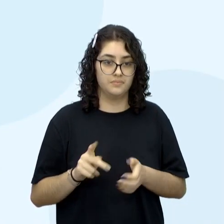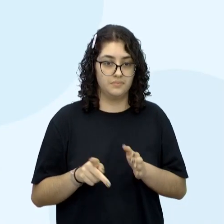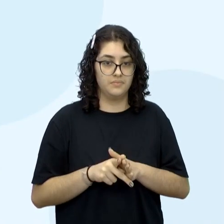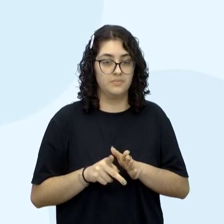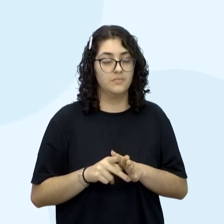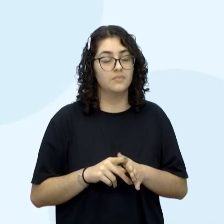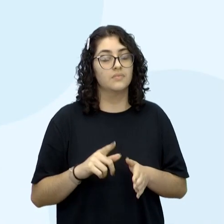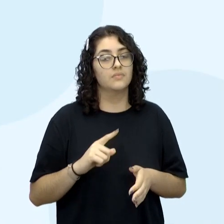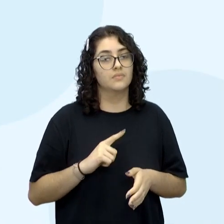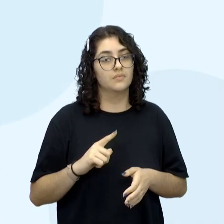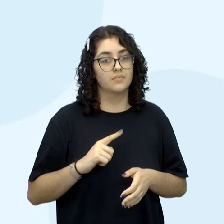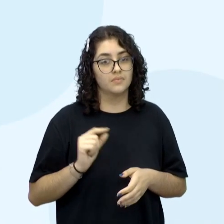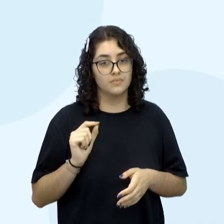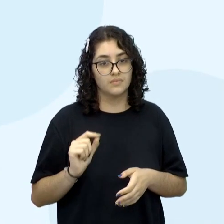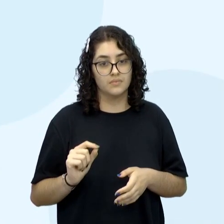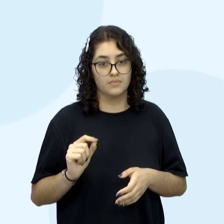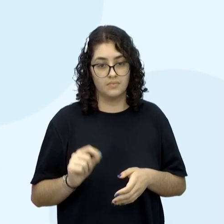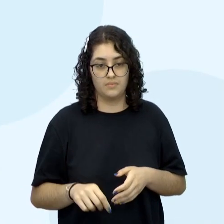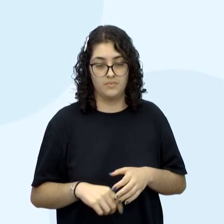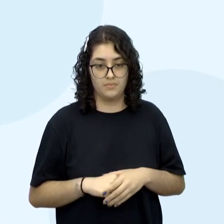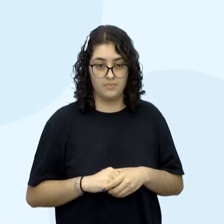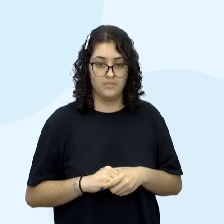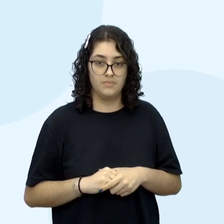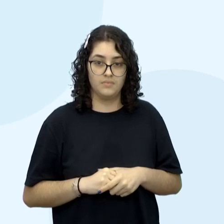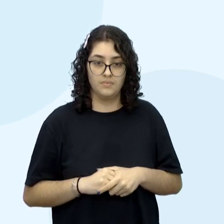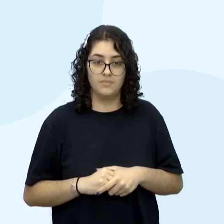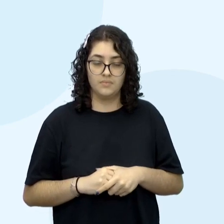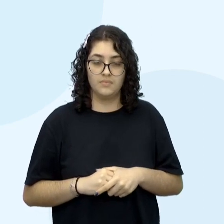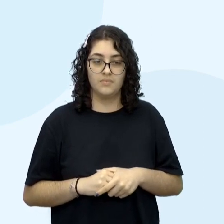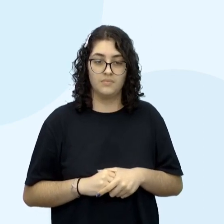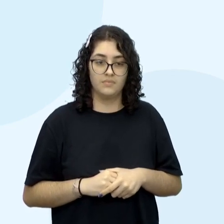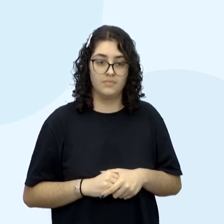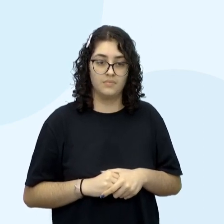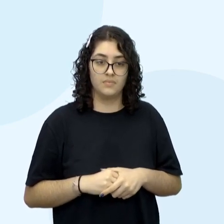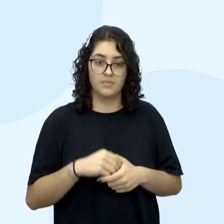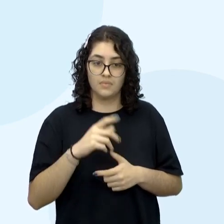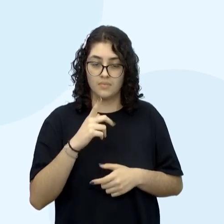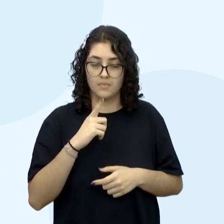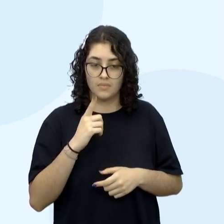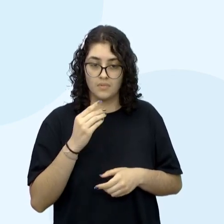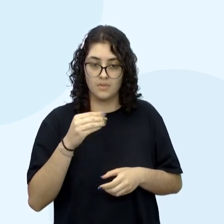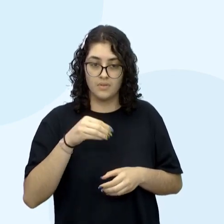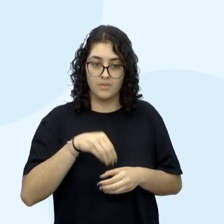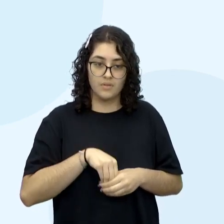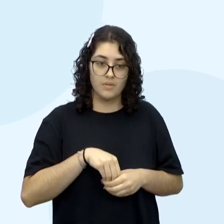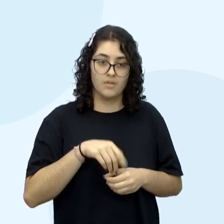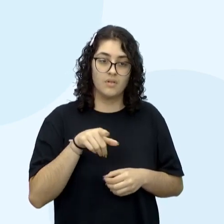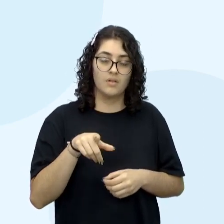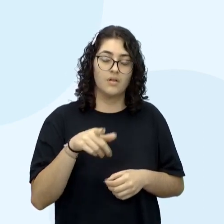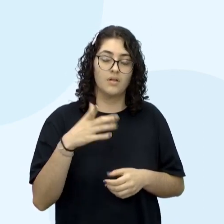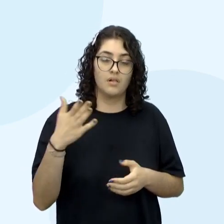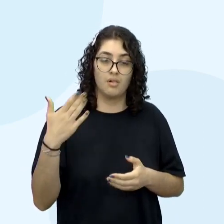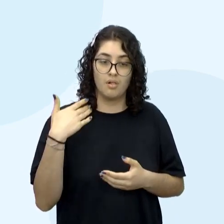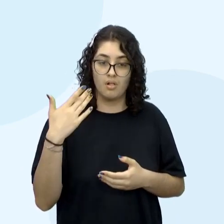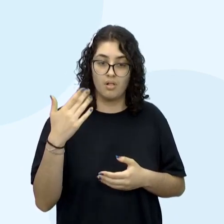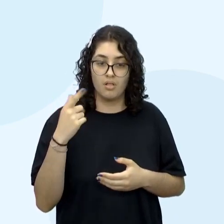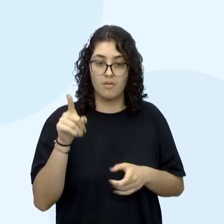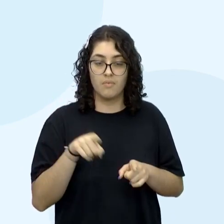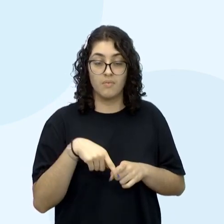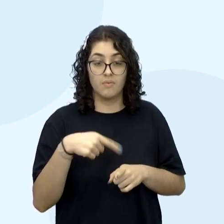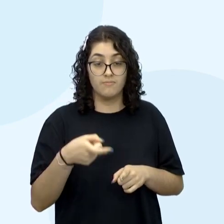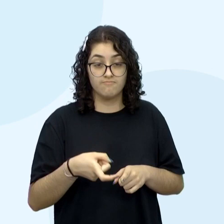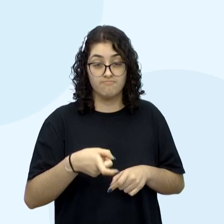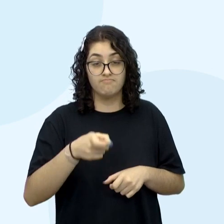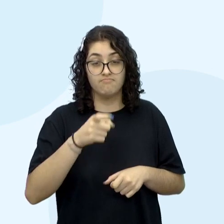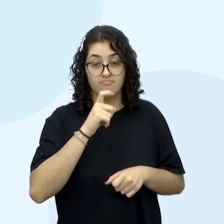que também é aquática, se a gente for pensar que a água se acumula nas cavidades de rocha no verão e congela no inverno, e